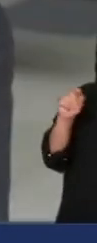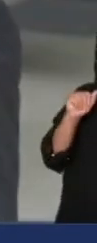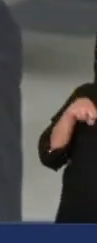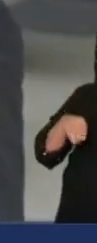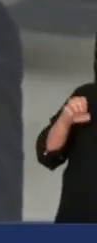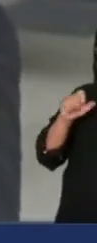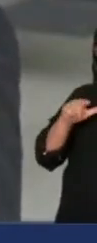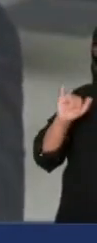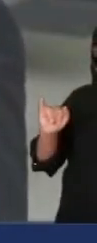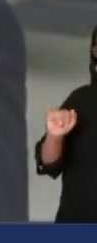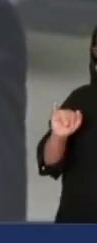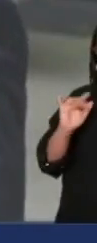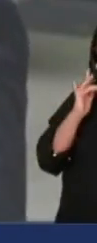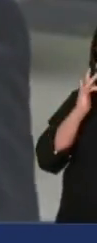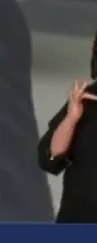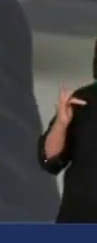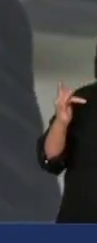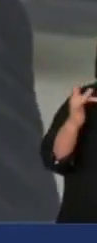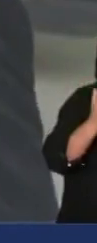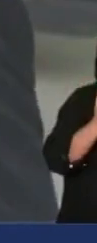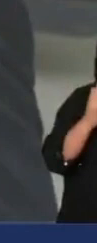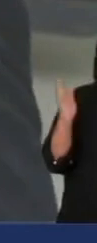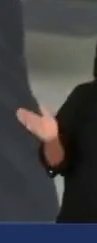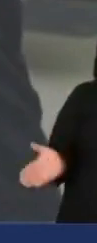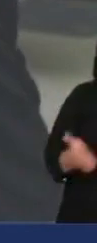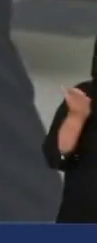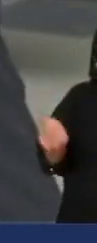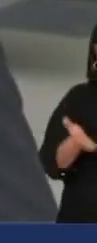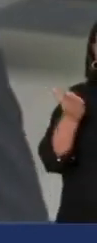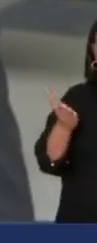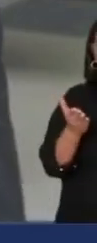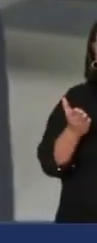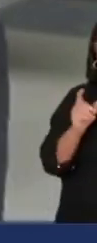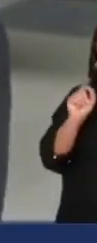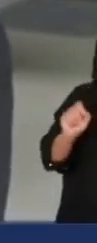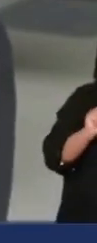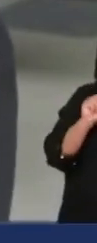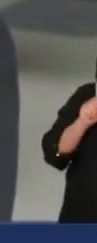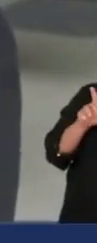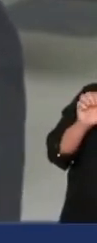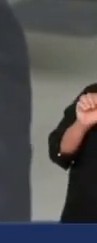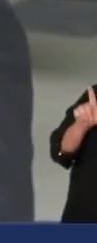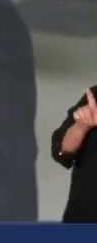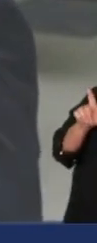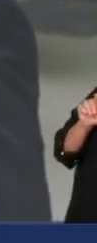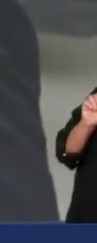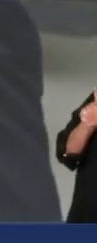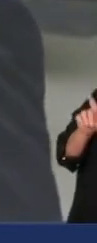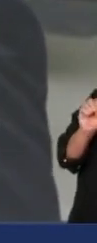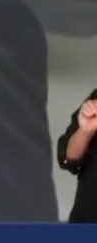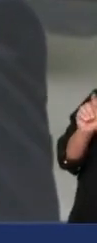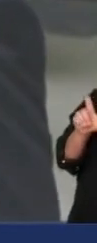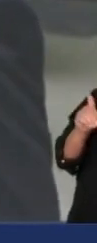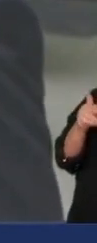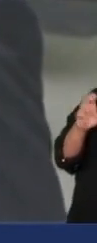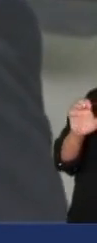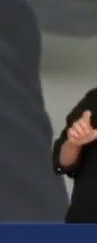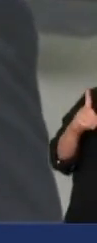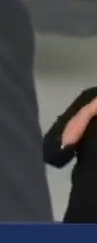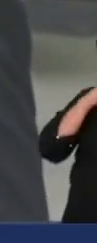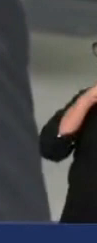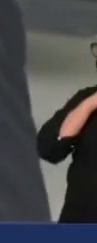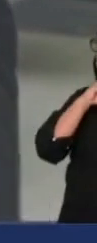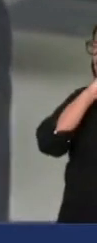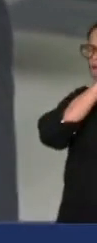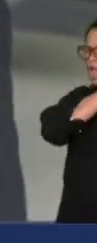as suas redes incentivar um golpe de Estado. Que ela seja devidamente